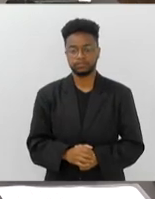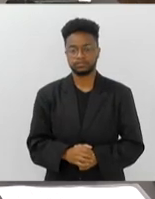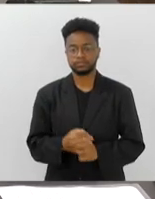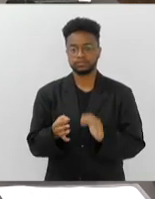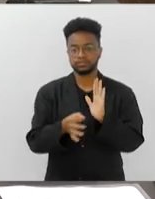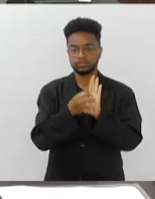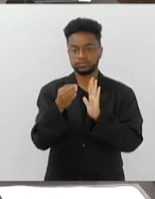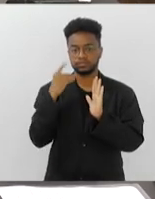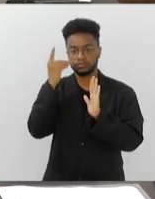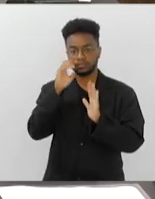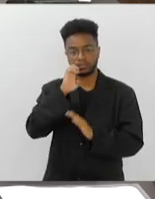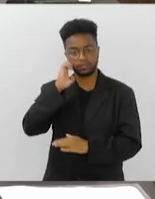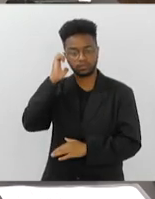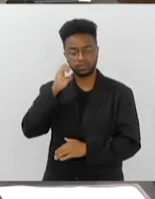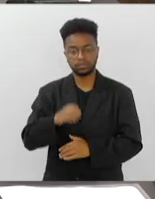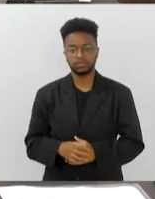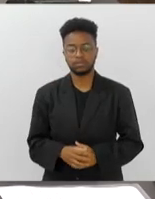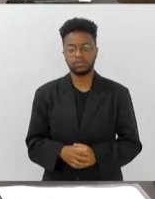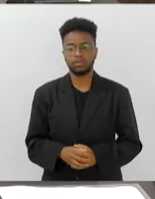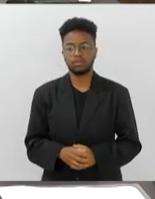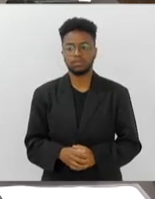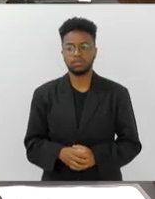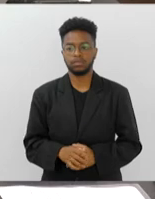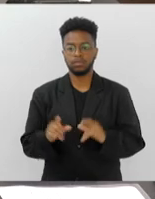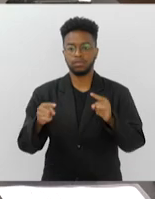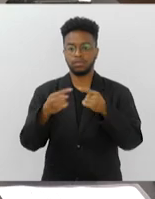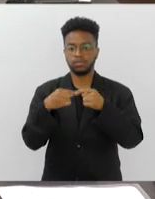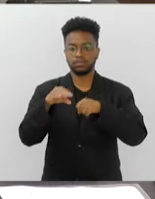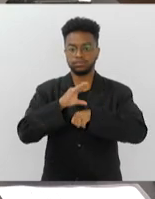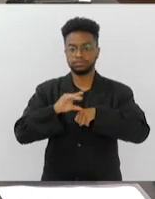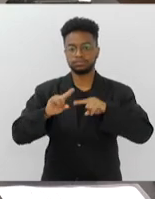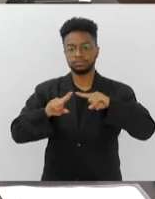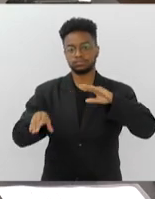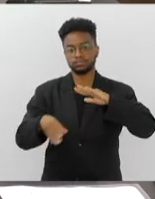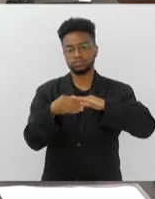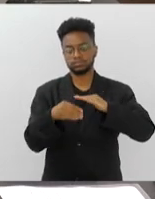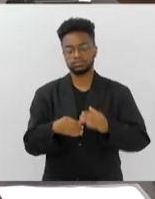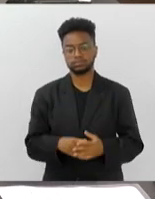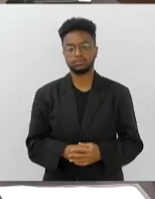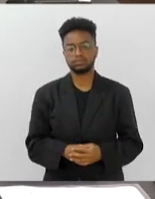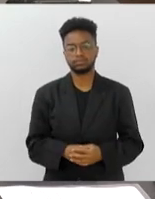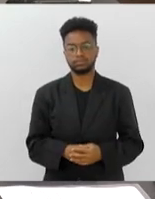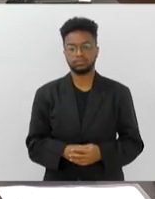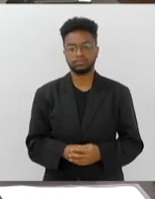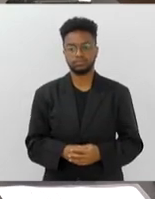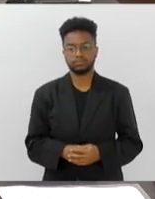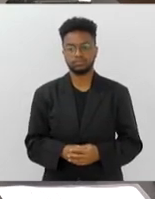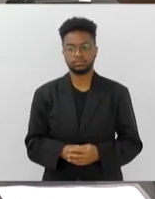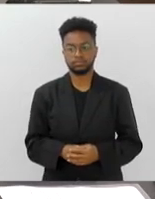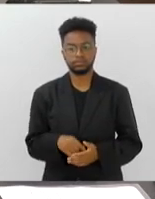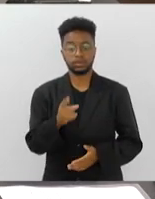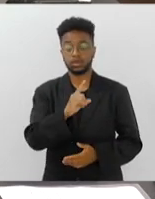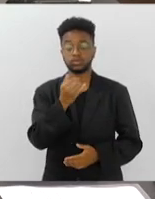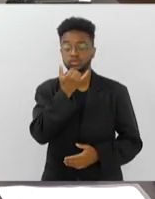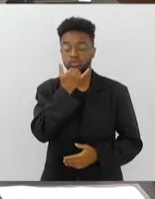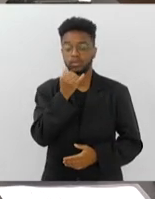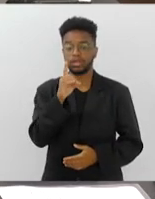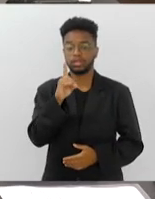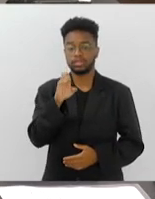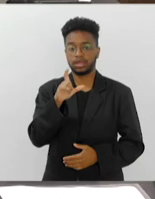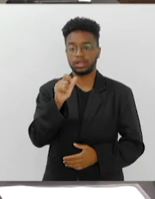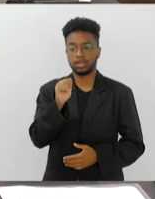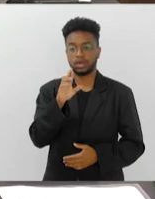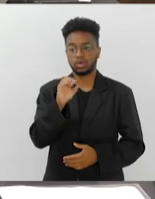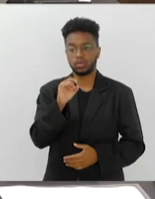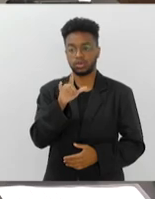aparecer, deputada Élica Takimoto. Constitucionalidade com emendas. Não, é Delaroli, desculpa. Deputado